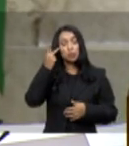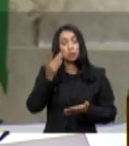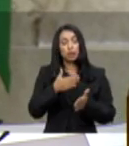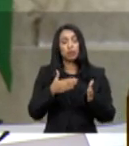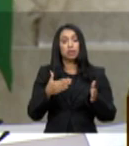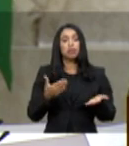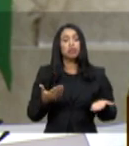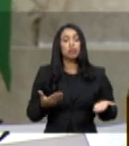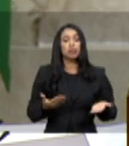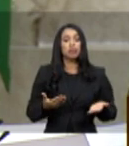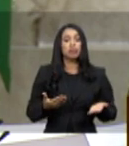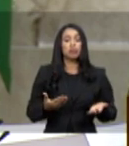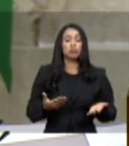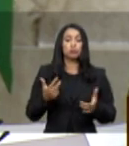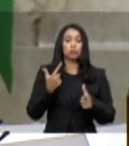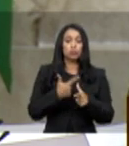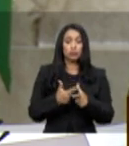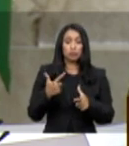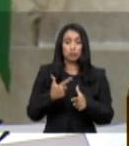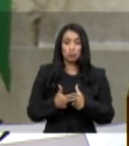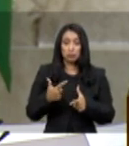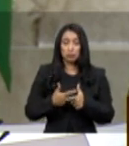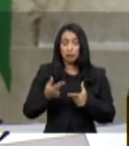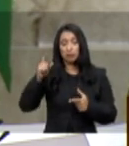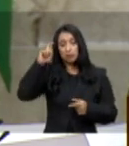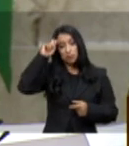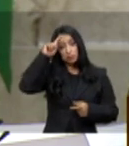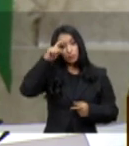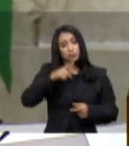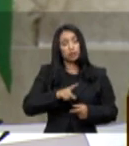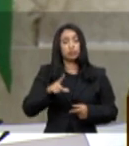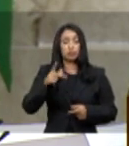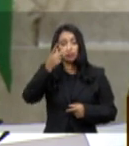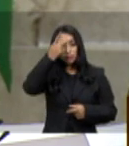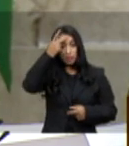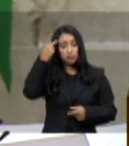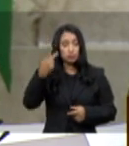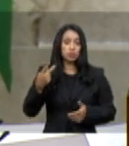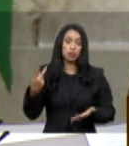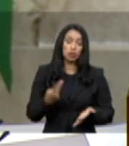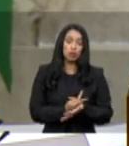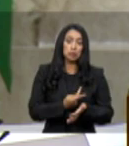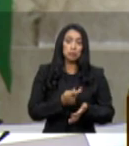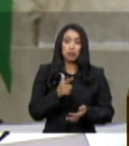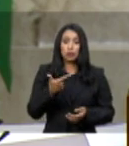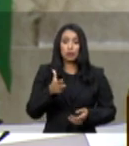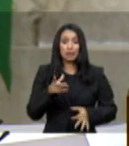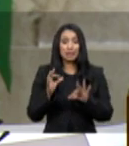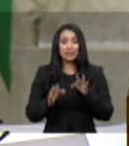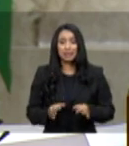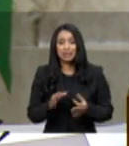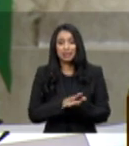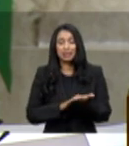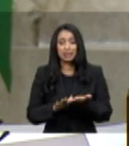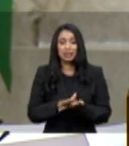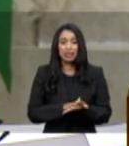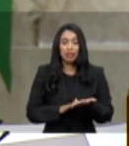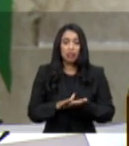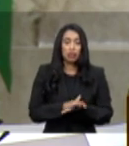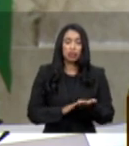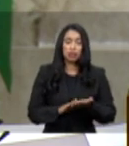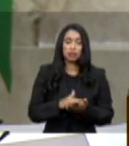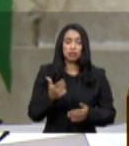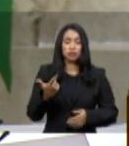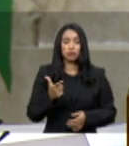as os abalos que as pessoas tendem a sofrer pela incerteza e pela impotência do